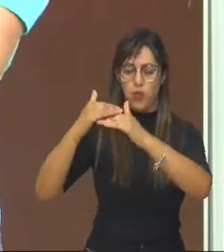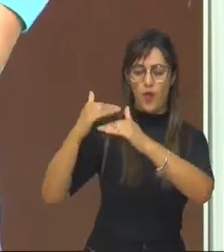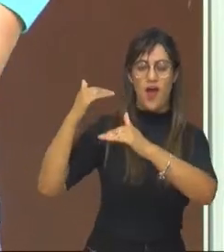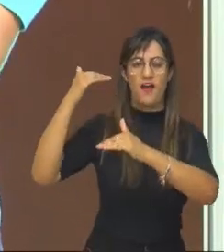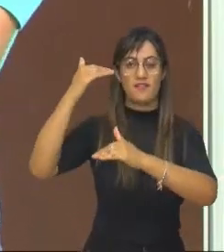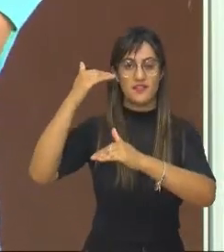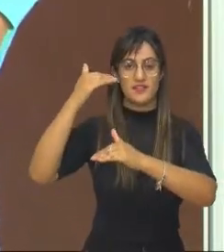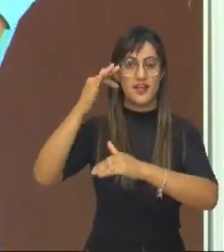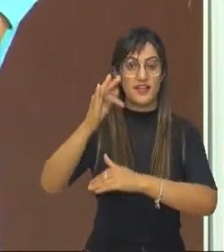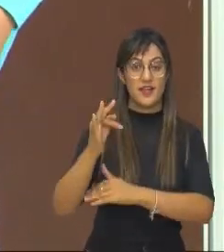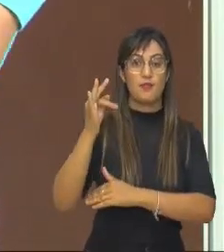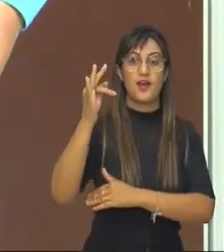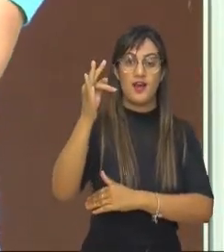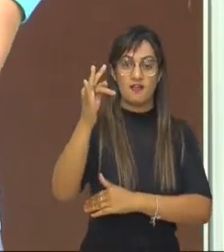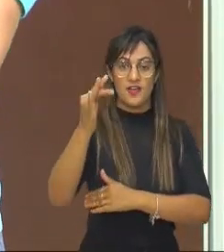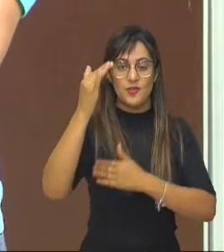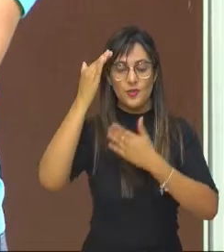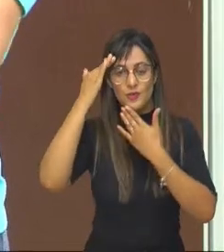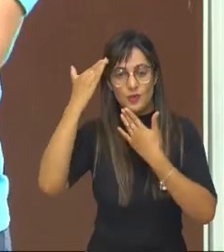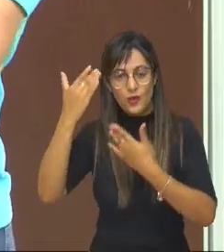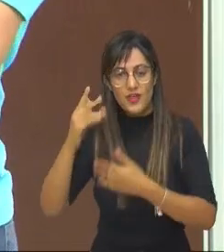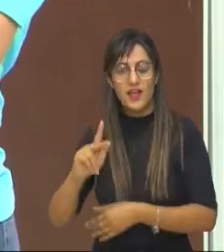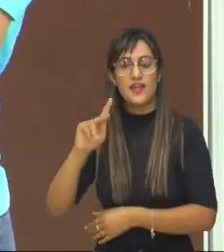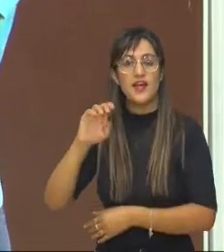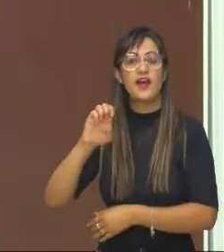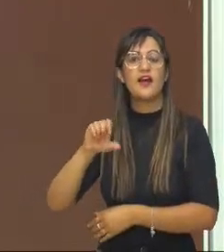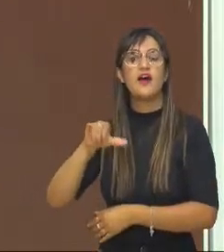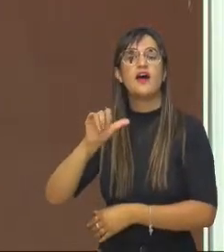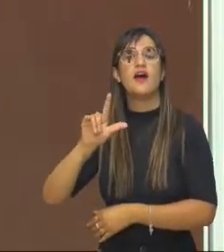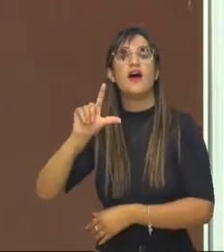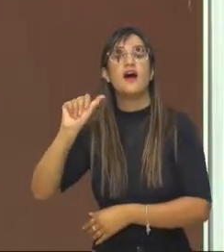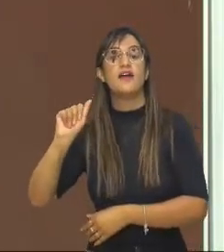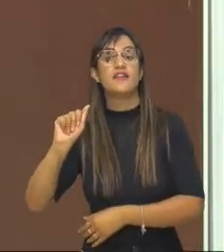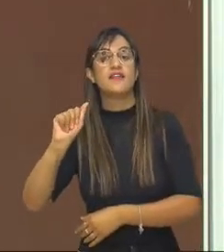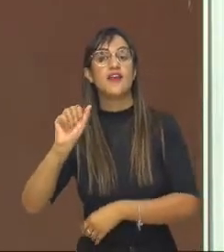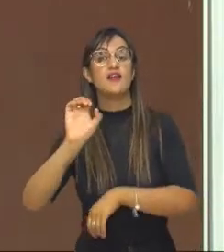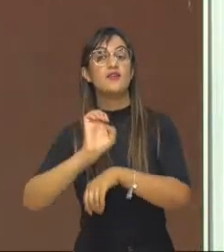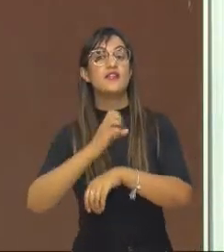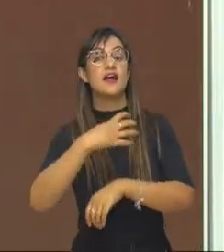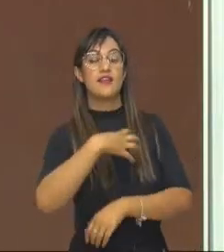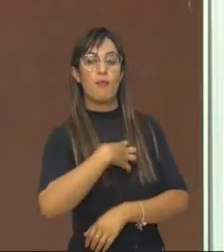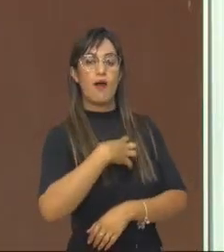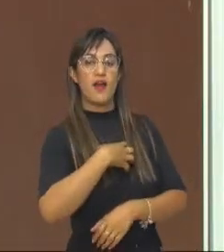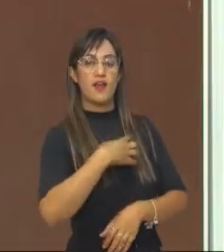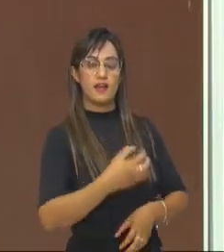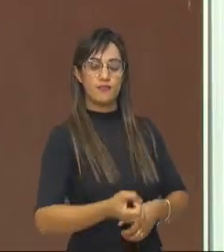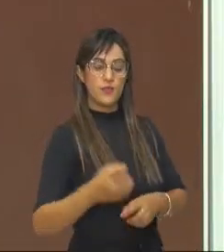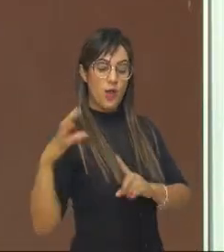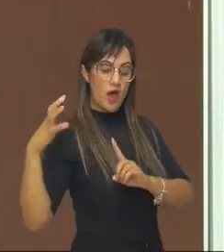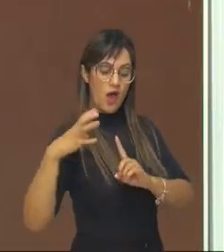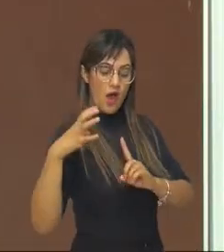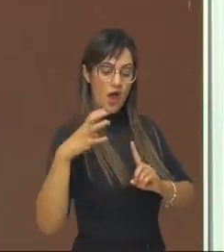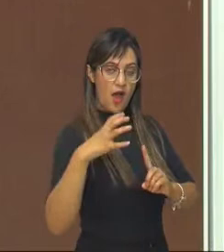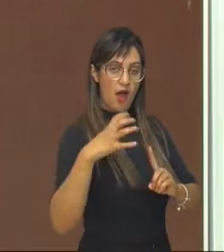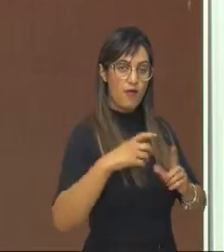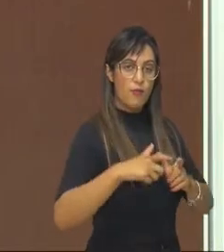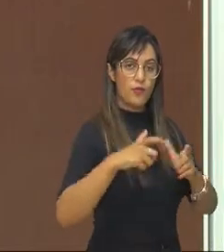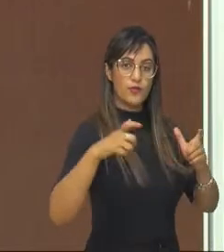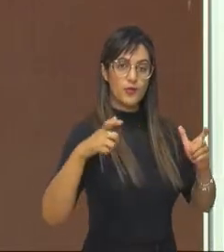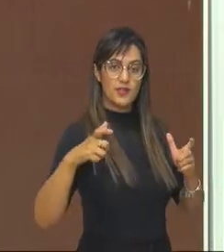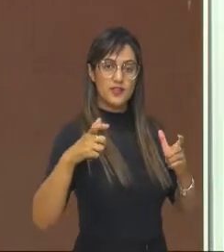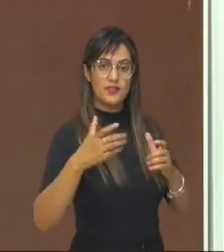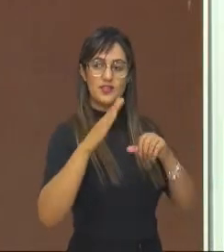Então, estou muito grata. Keila, da Bahia, é uma inspiração muito grande, que me acolheu também por muito